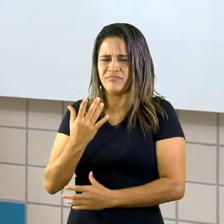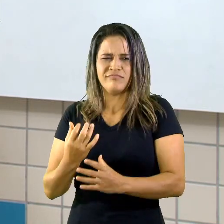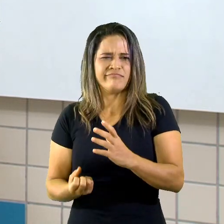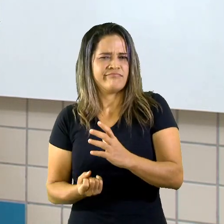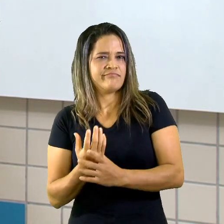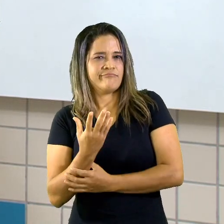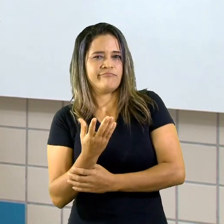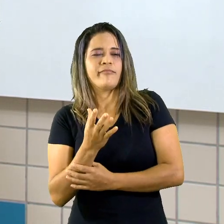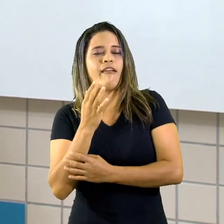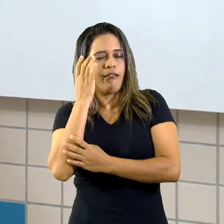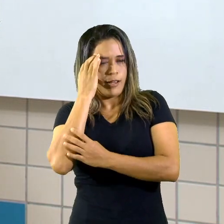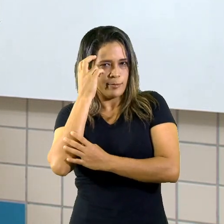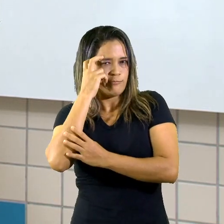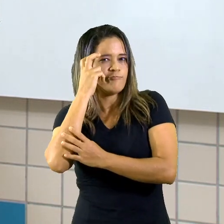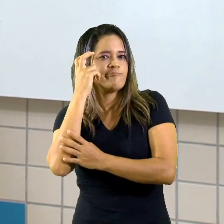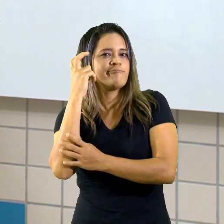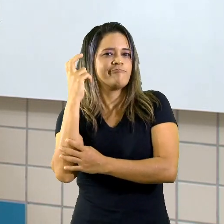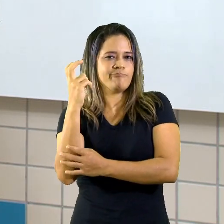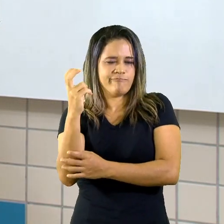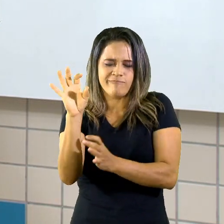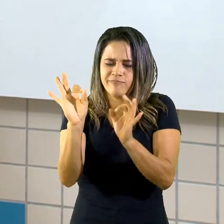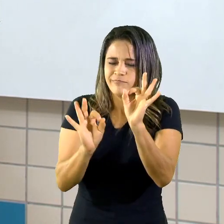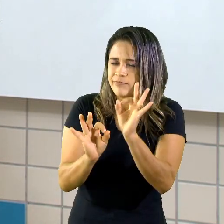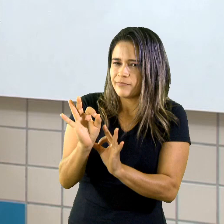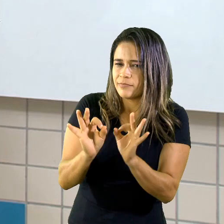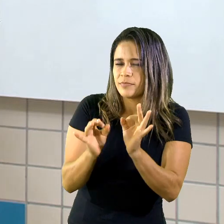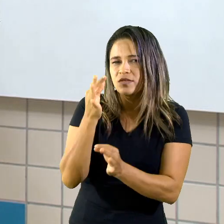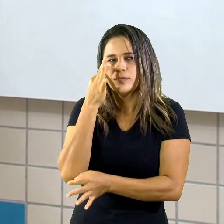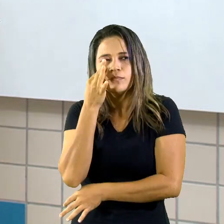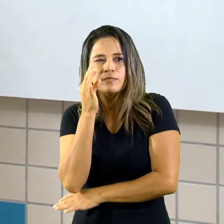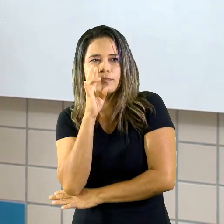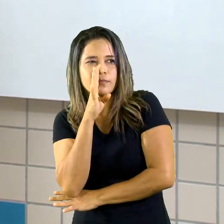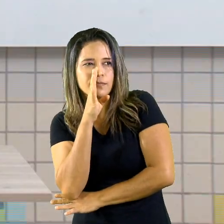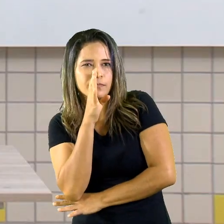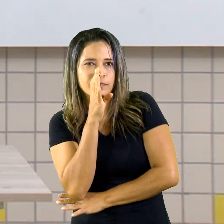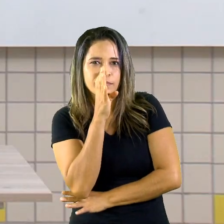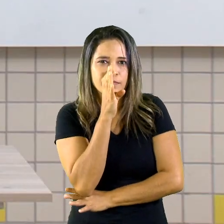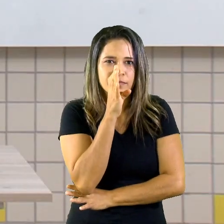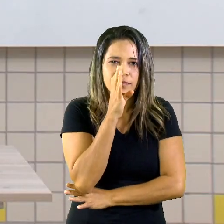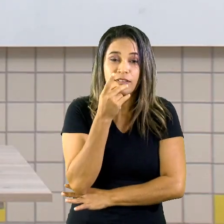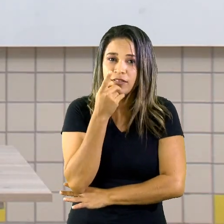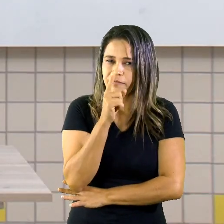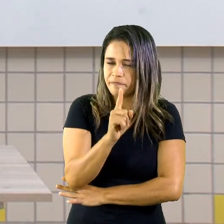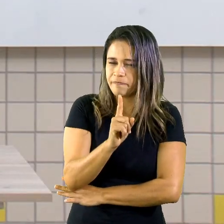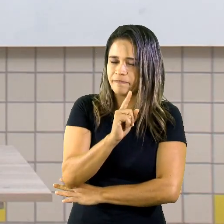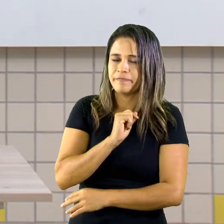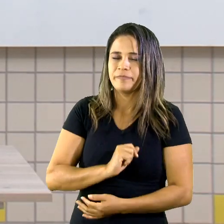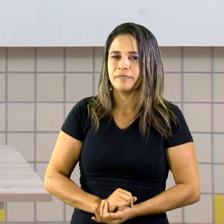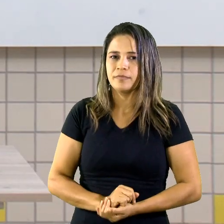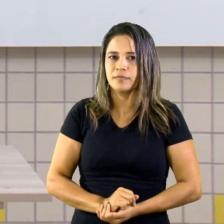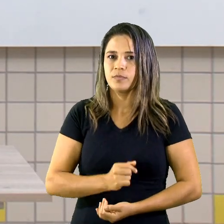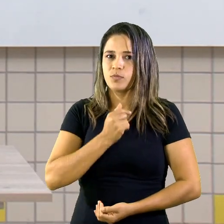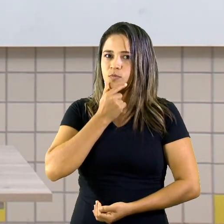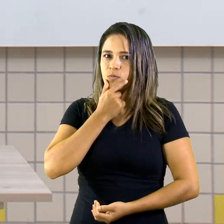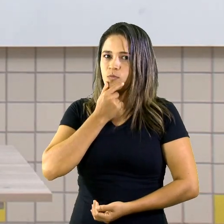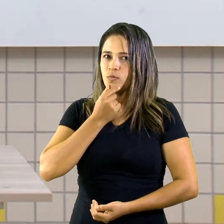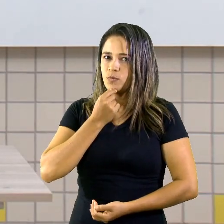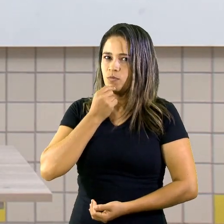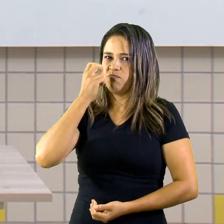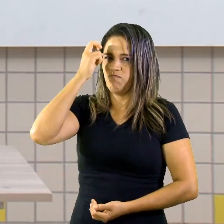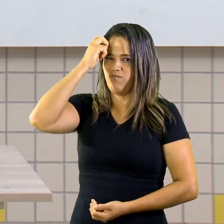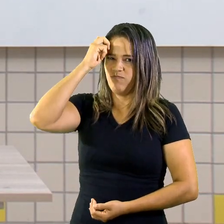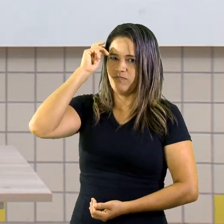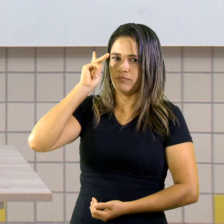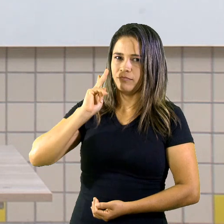é muito criativo, ele se planeja, ele observa. Deixa eu falar uma coisa para vocês. O homem que ele é esperto, ele